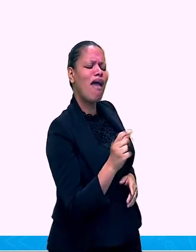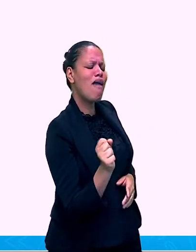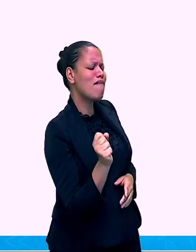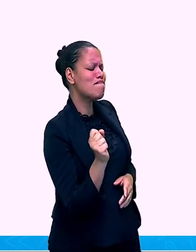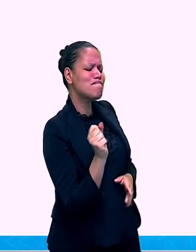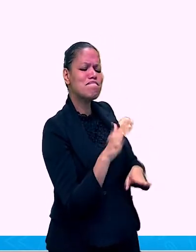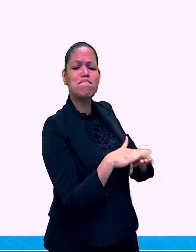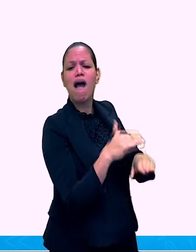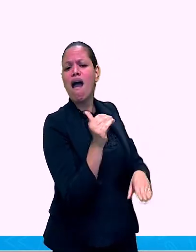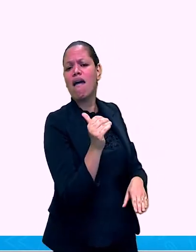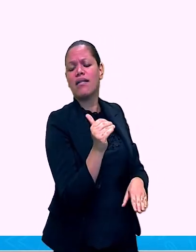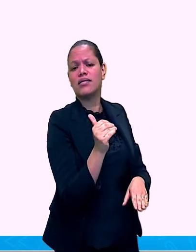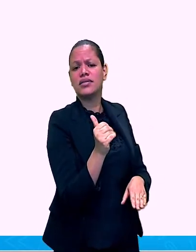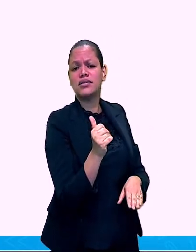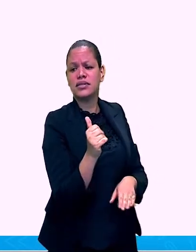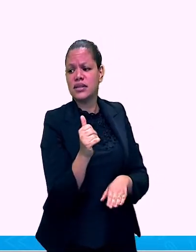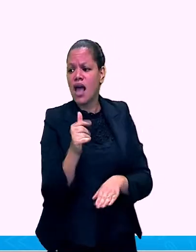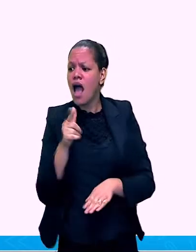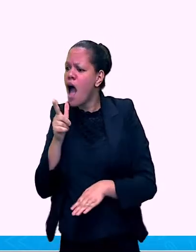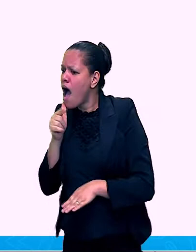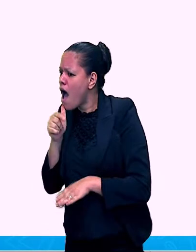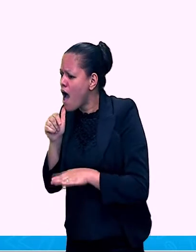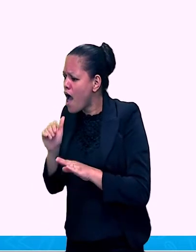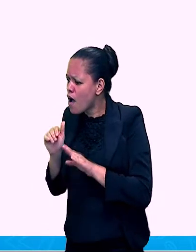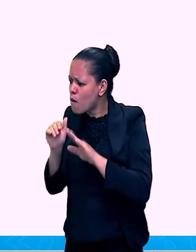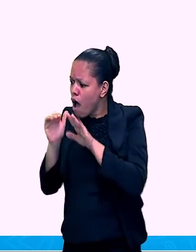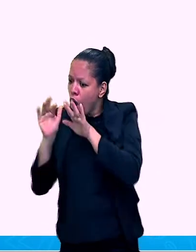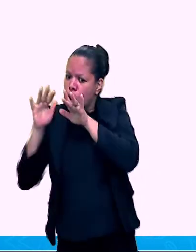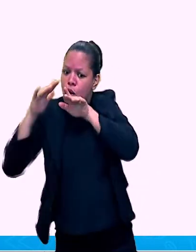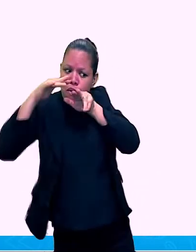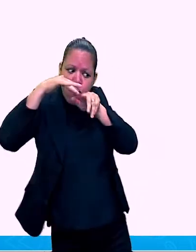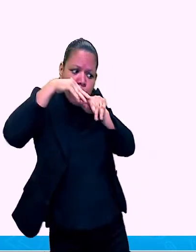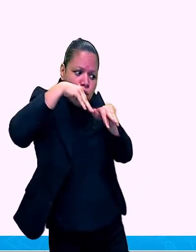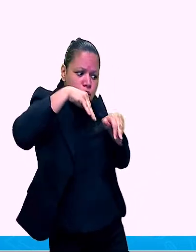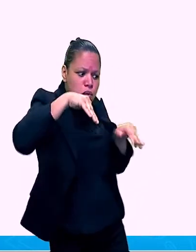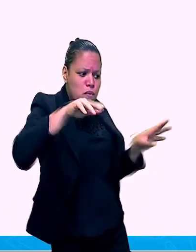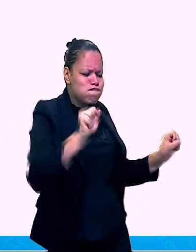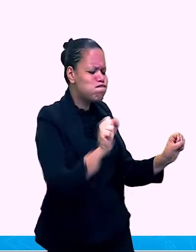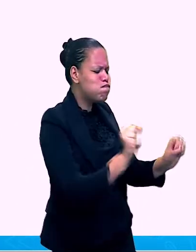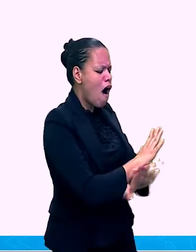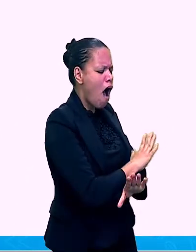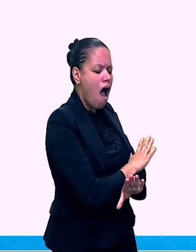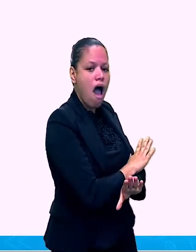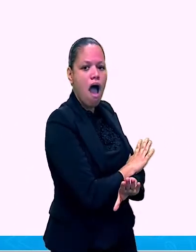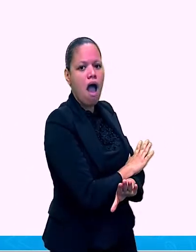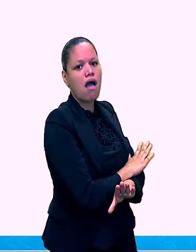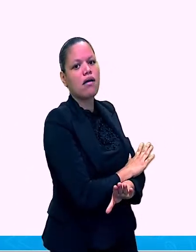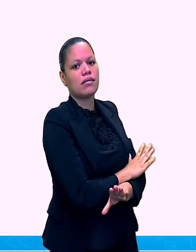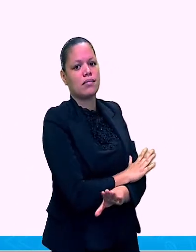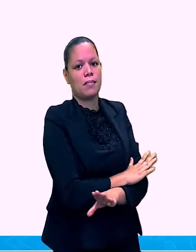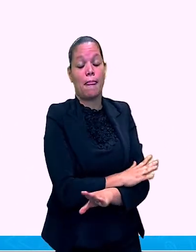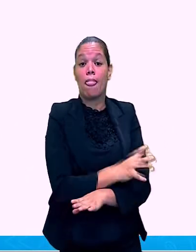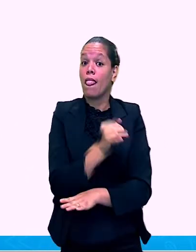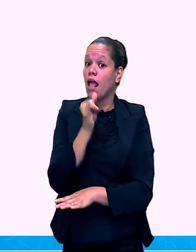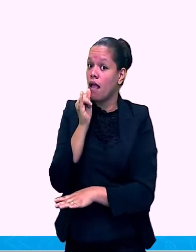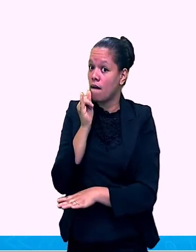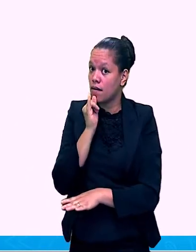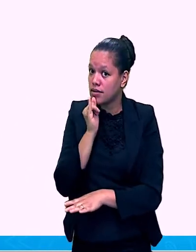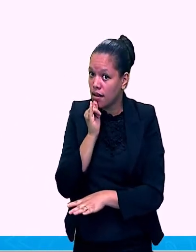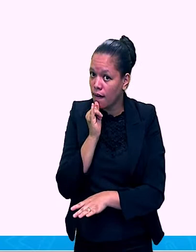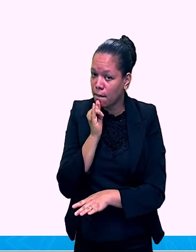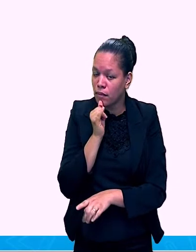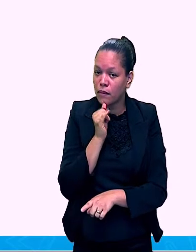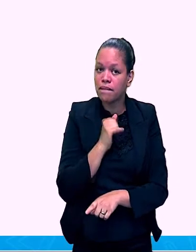por uma barragem que se rompeu. Então esse é um exemplo que nós temos, e que nossa cidade também foi